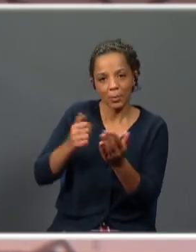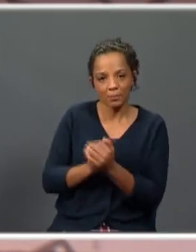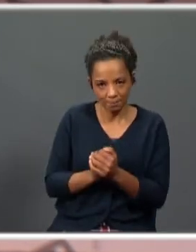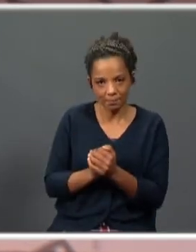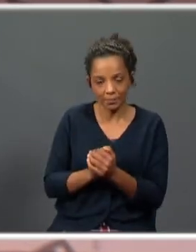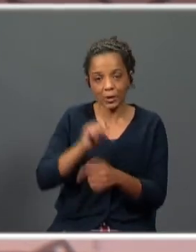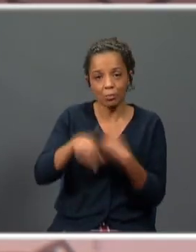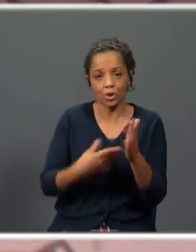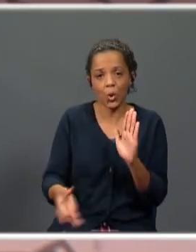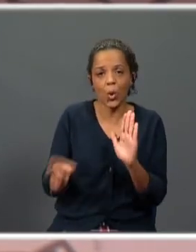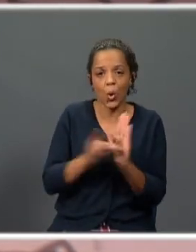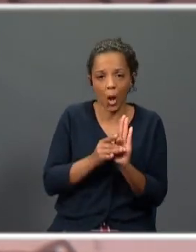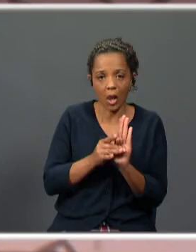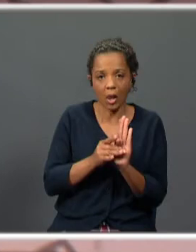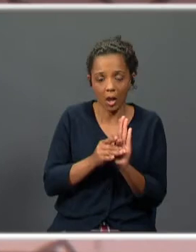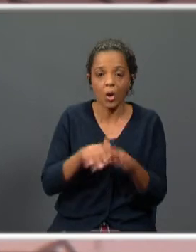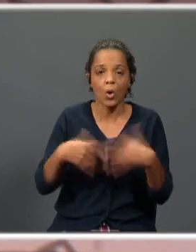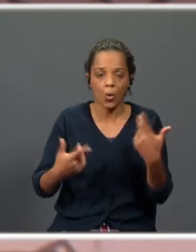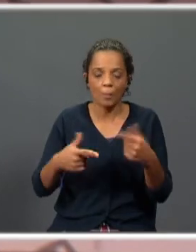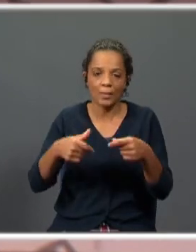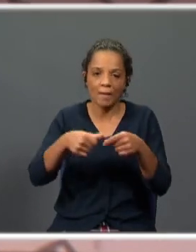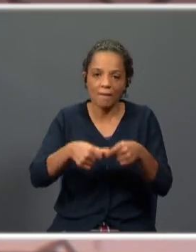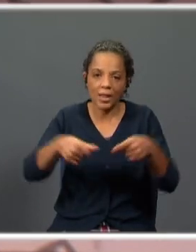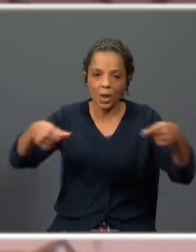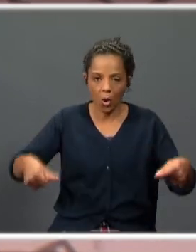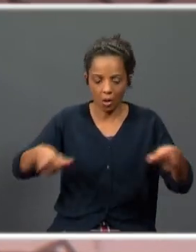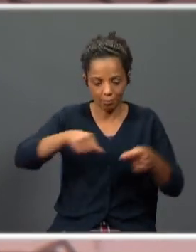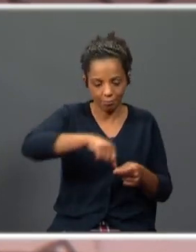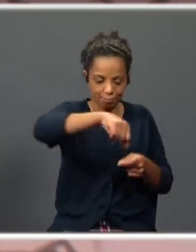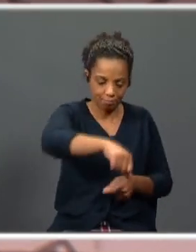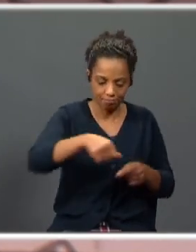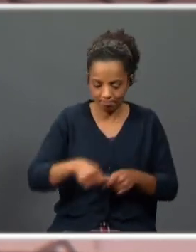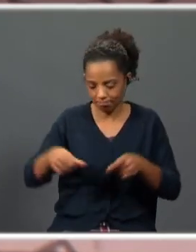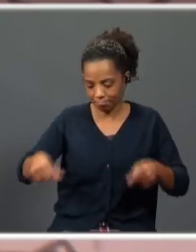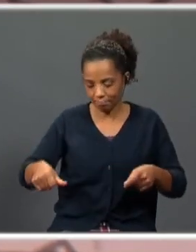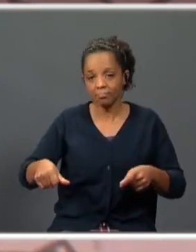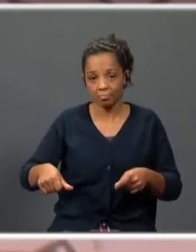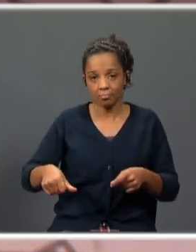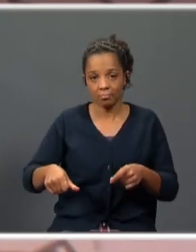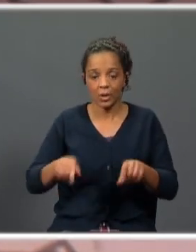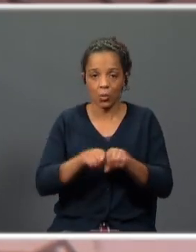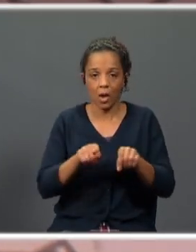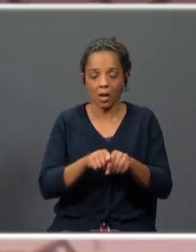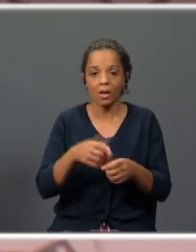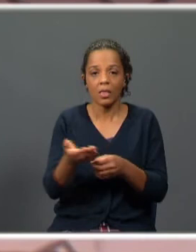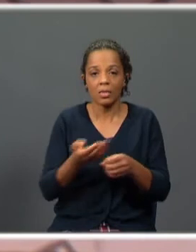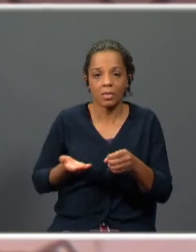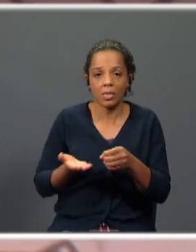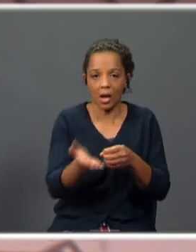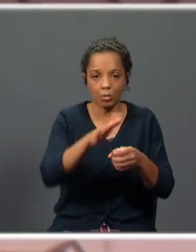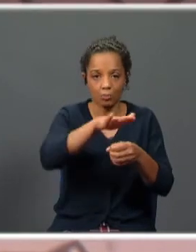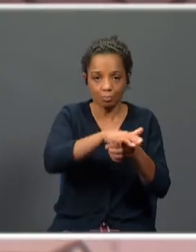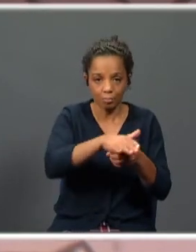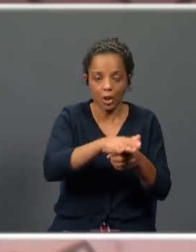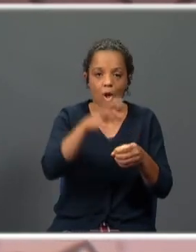e colar ou com um pouquinho de fita cola para não estragar, fazer o quê? colocar em cada uma das faces do vosso